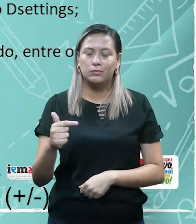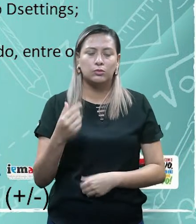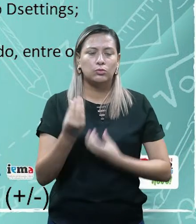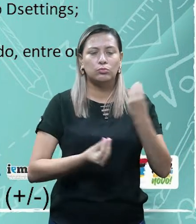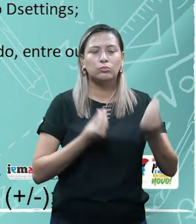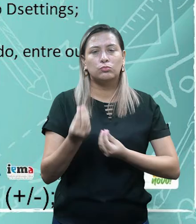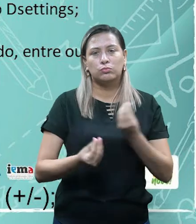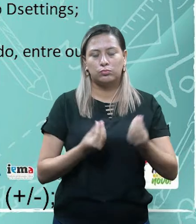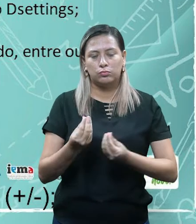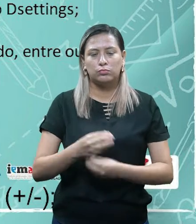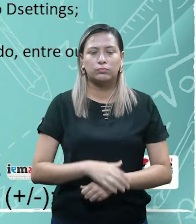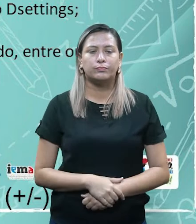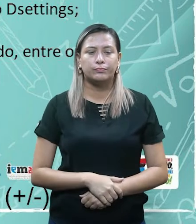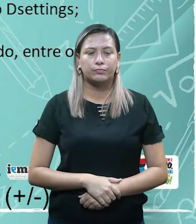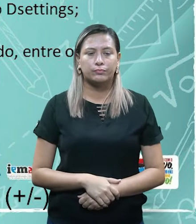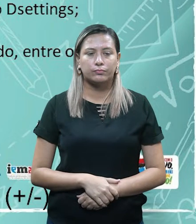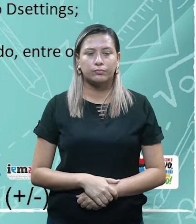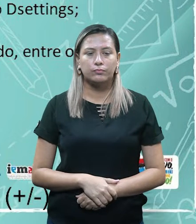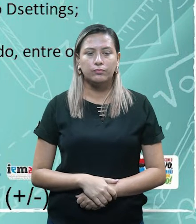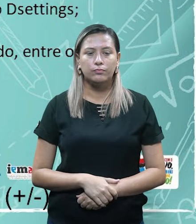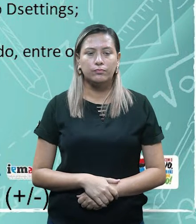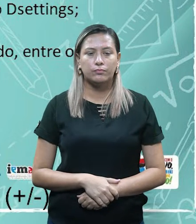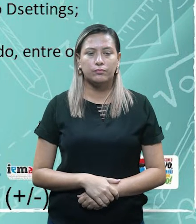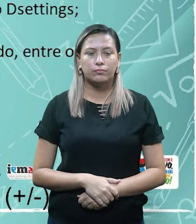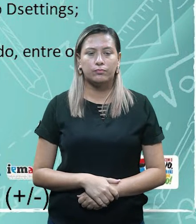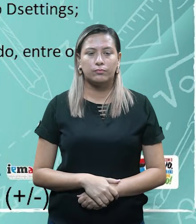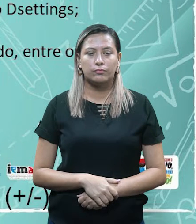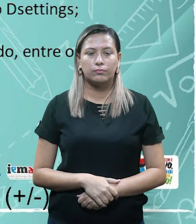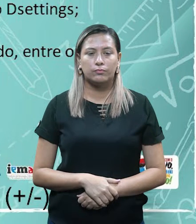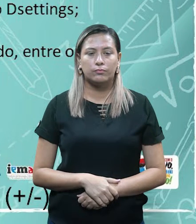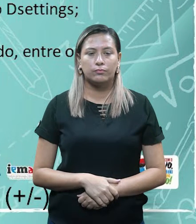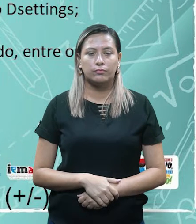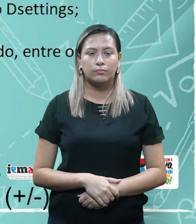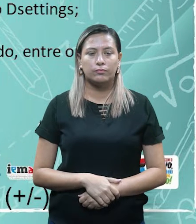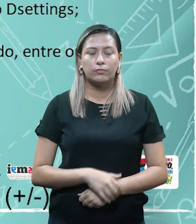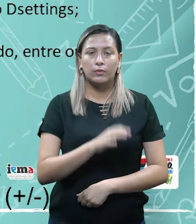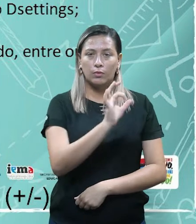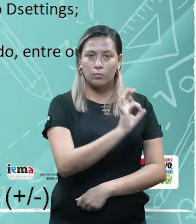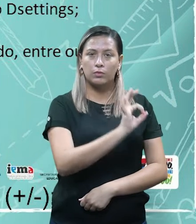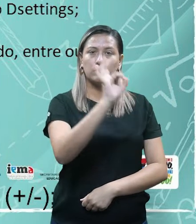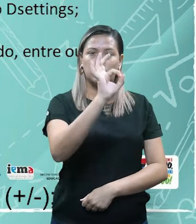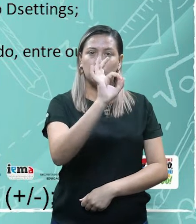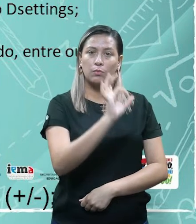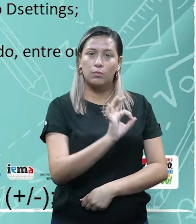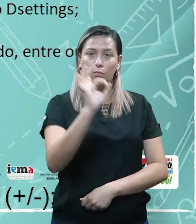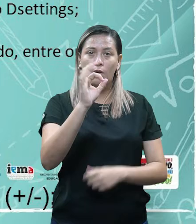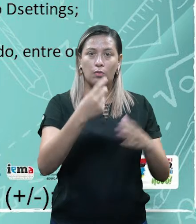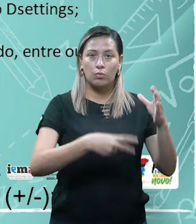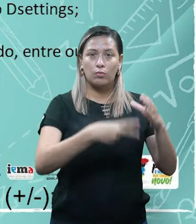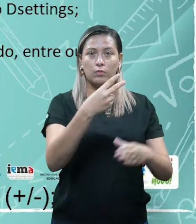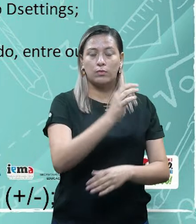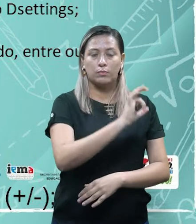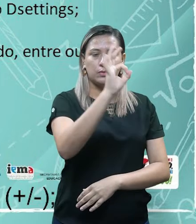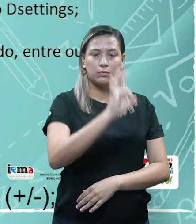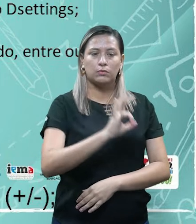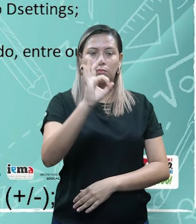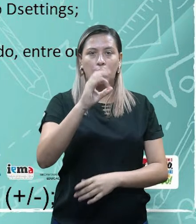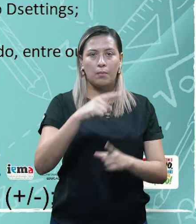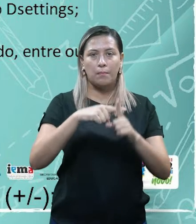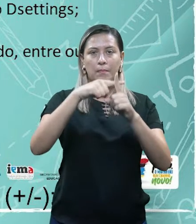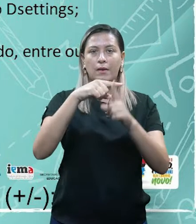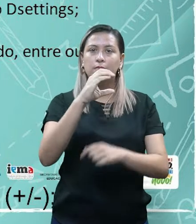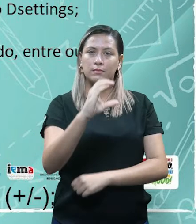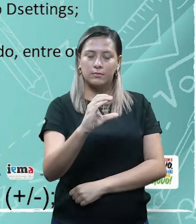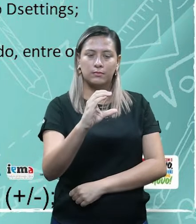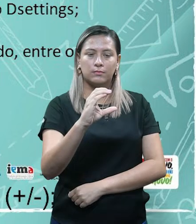você vai colocar o símbolo do percentual 2 vezes e a letra C. Aí, com isso,